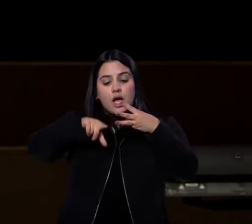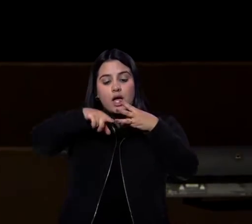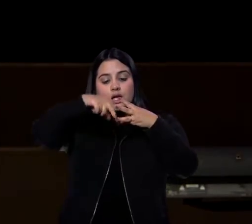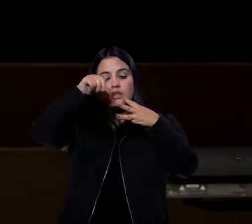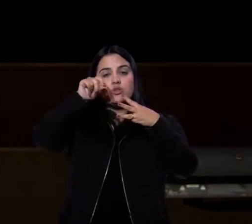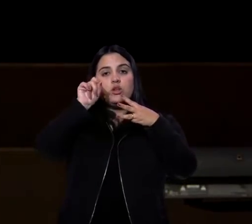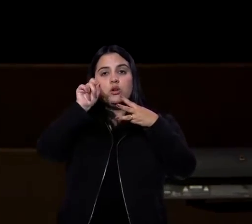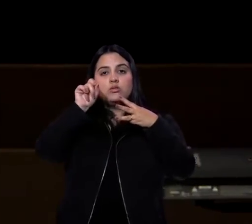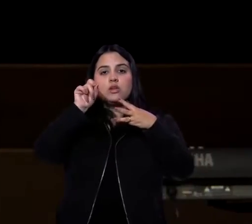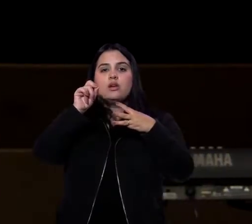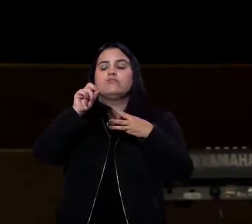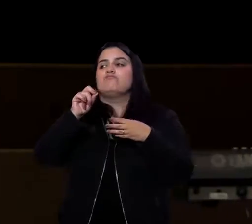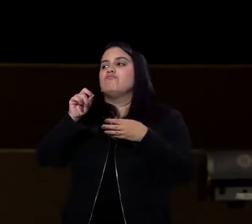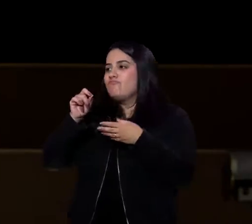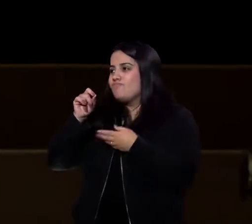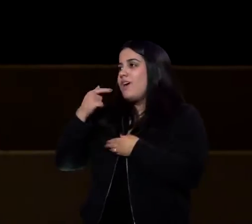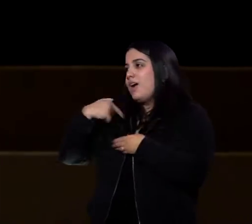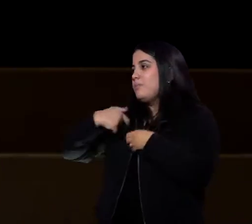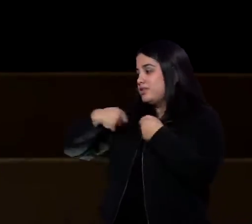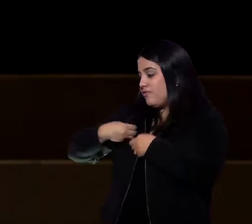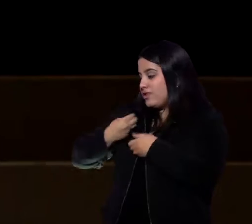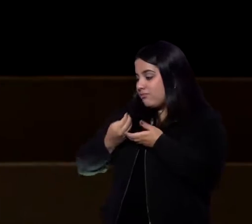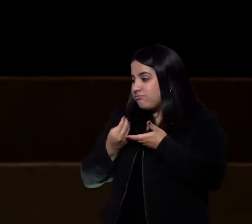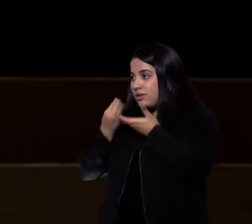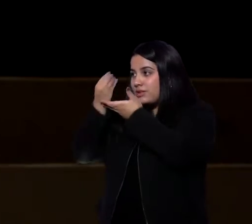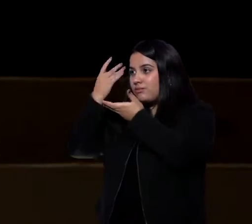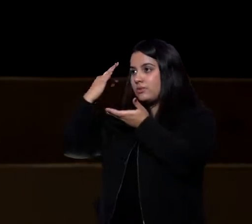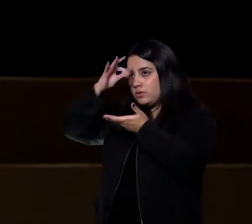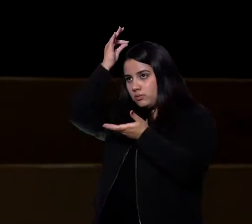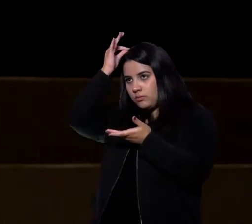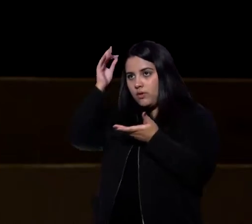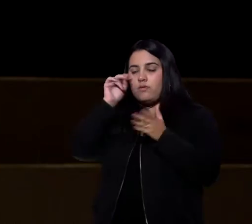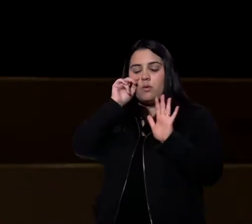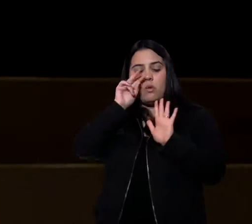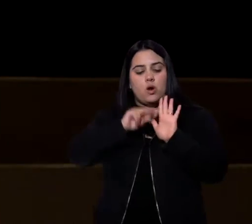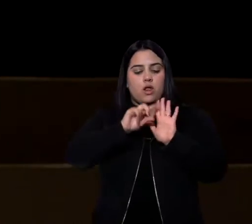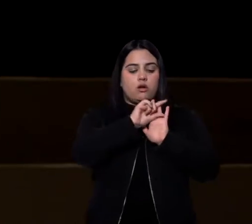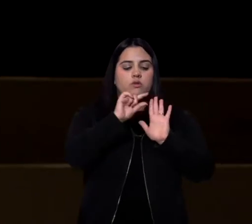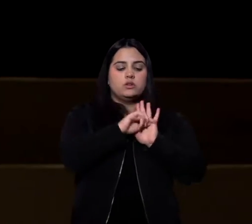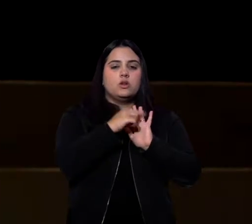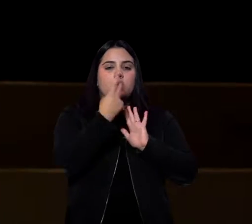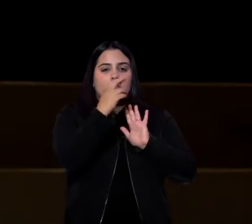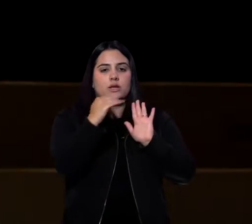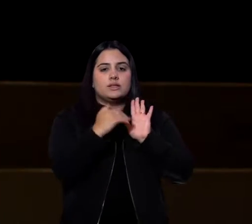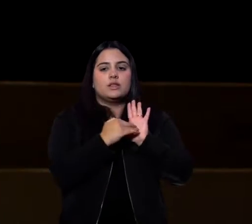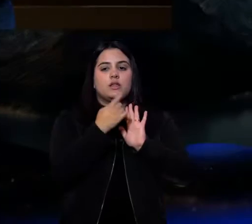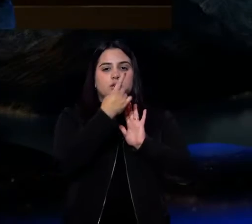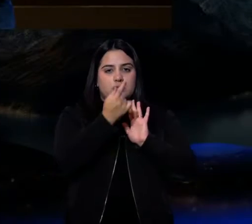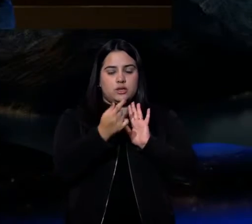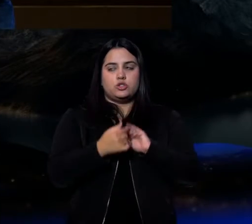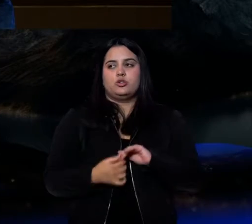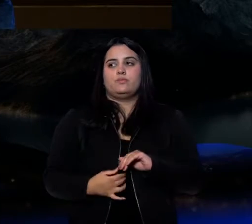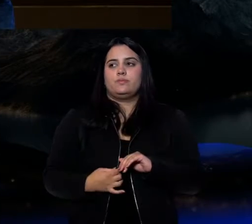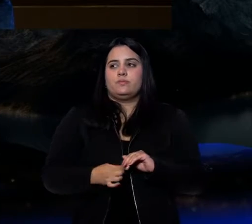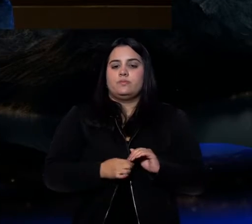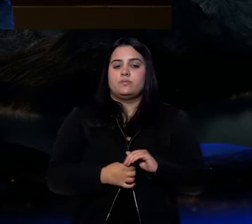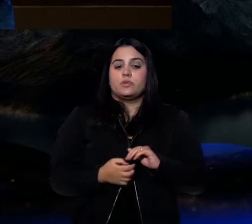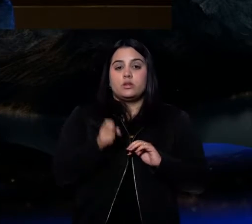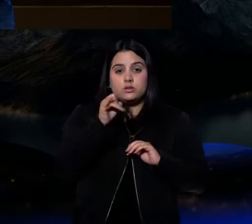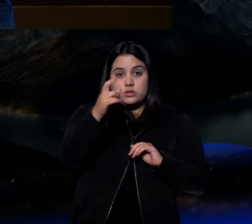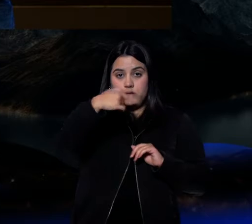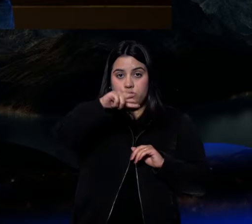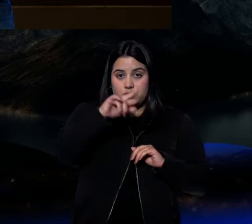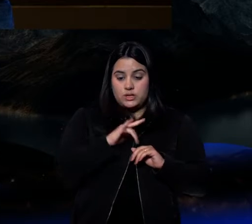ao Espírito. Vamos ler lá os versículos 15 ao 17, tá? Se vocês me